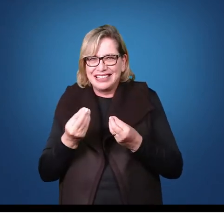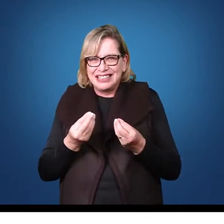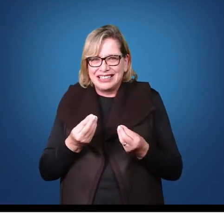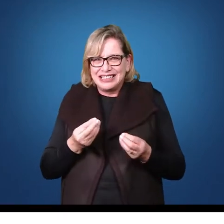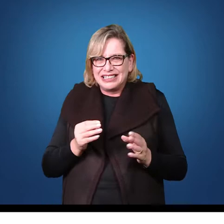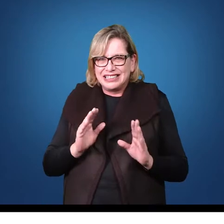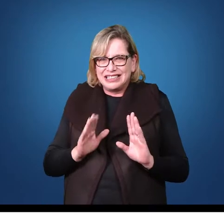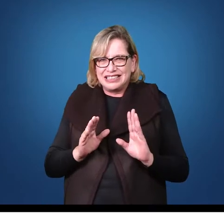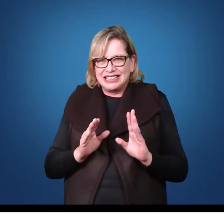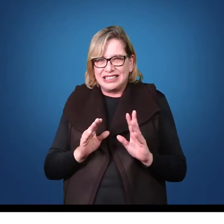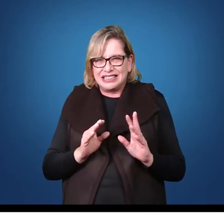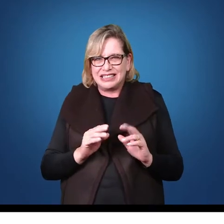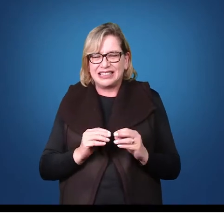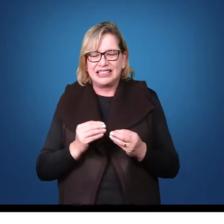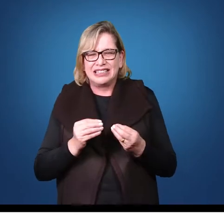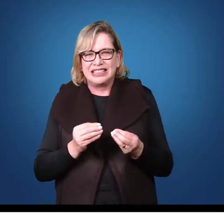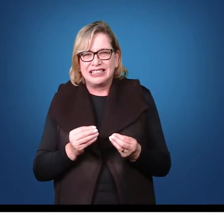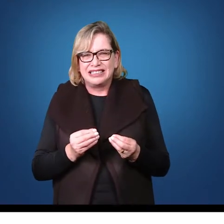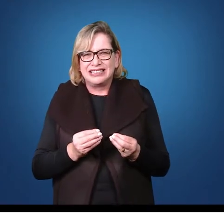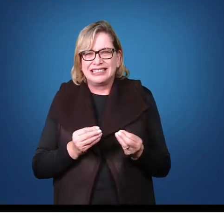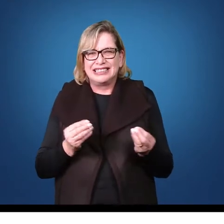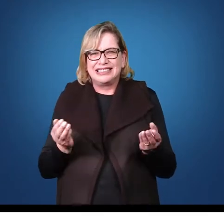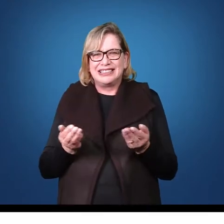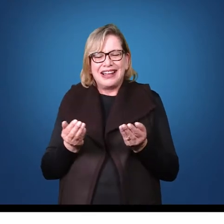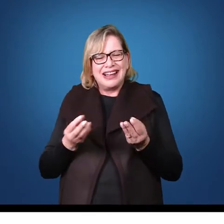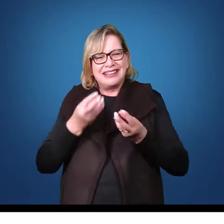Sai daí, cara. Professora, dá pra ver. Vai lá.